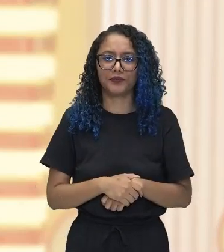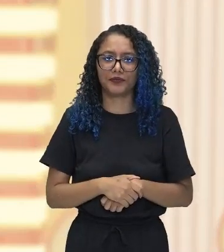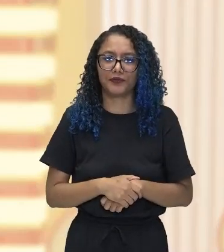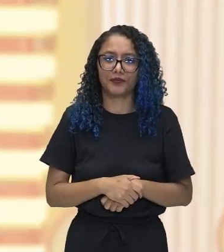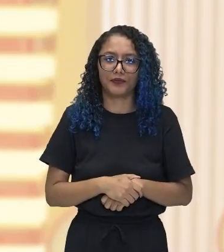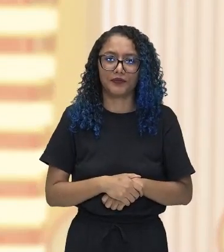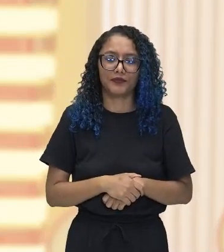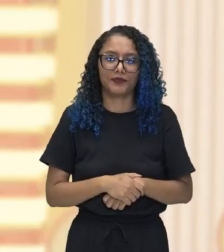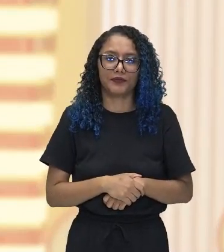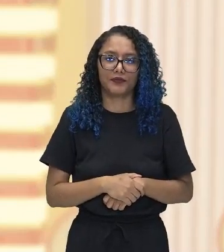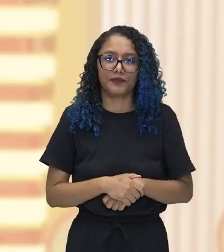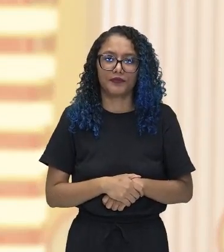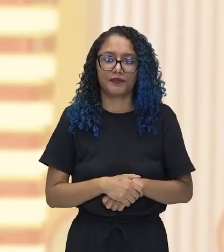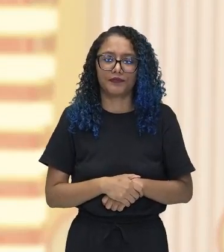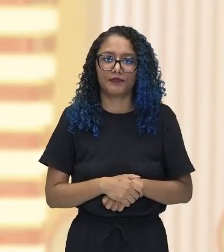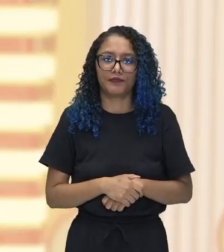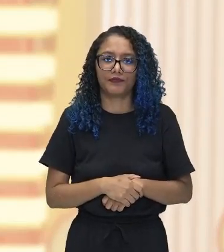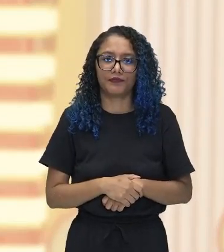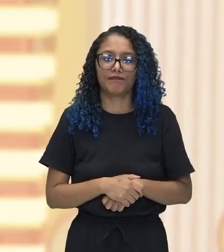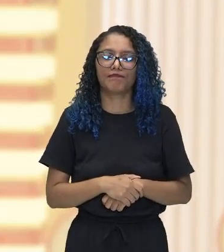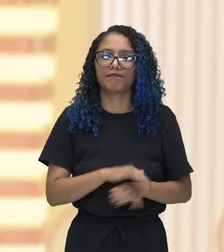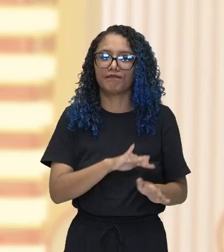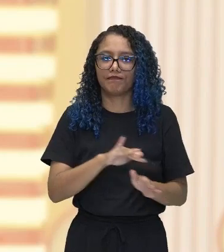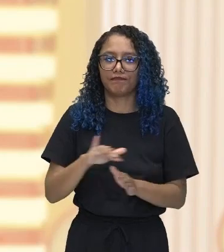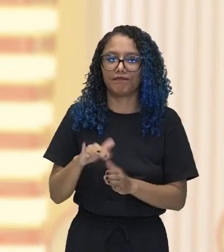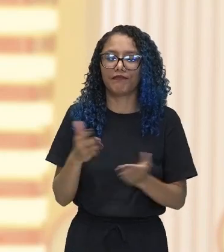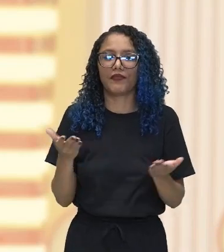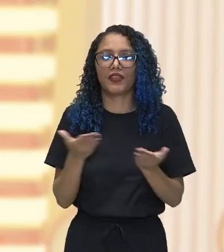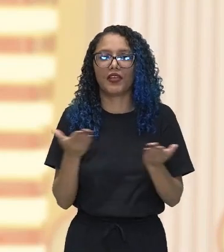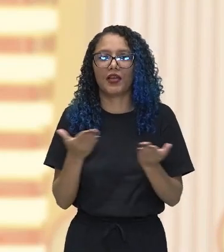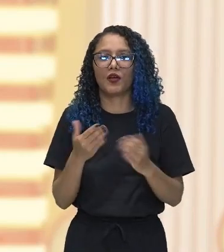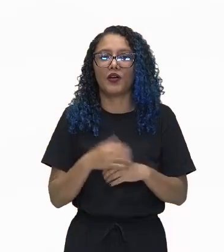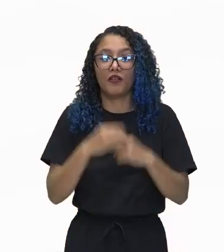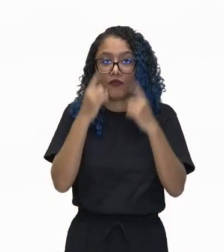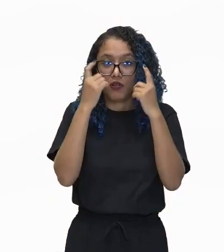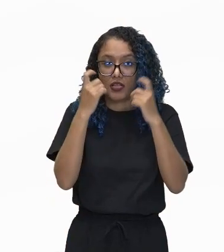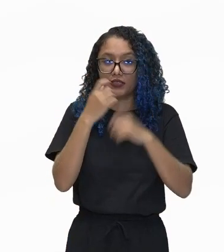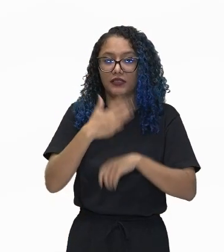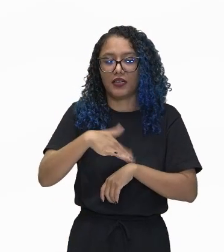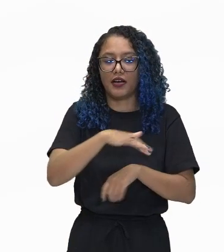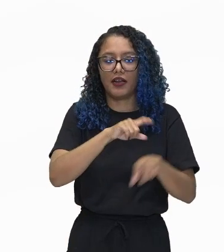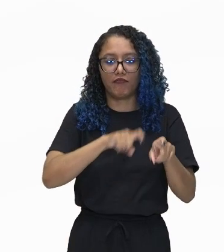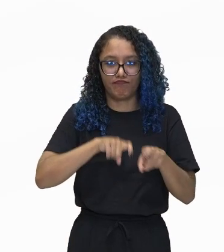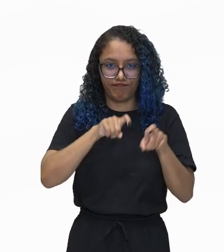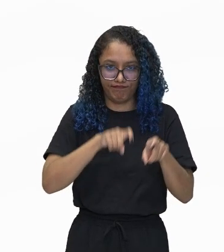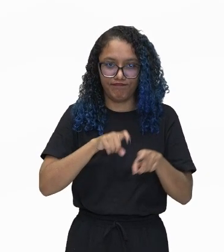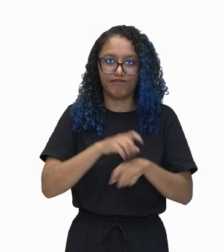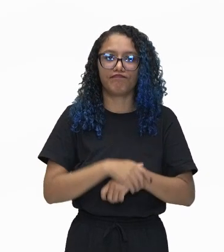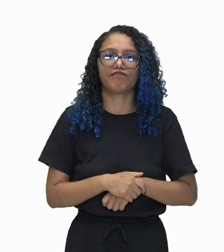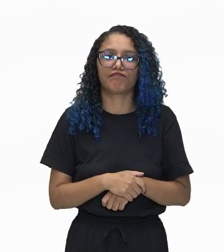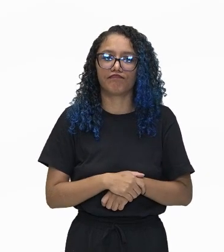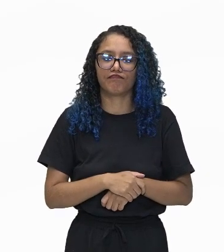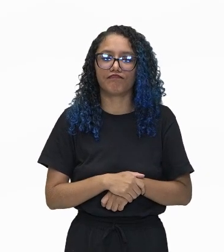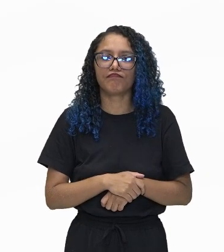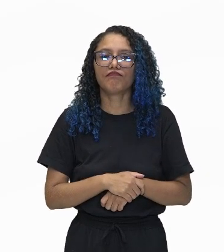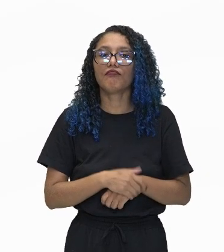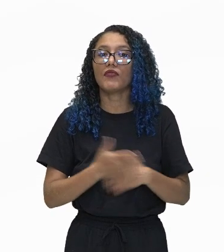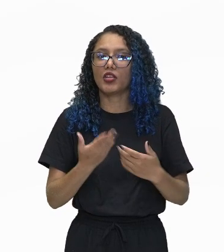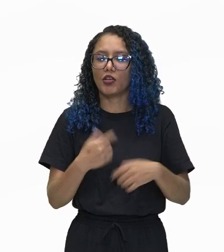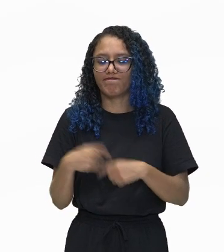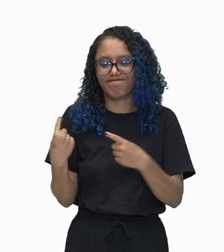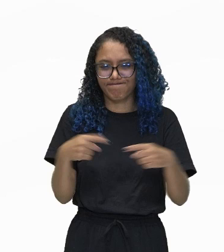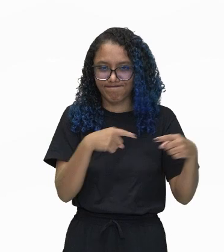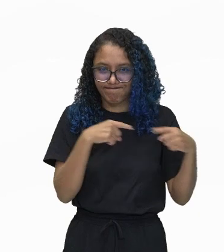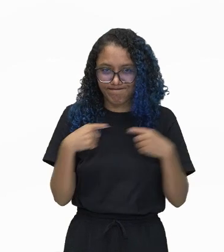trânsito. Vamos agora, então, falar para vocês sobre a violência, então, no campo. Acompanhem comigo. As disputas pela posse